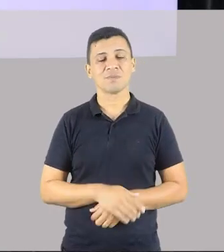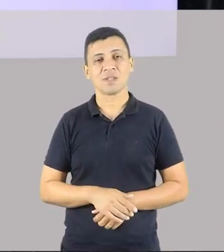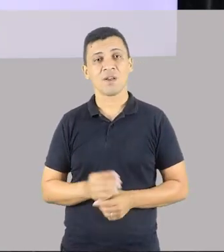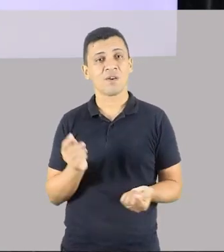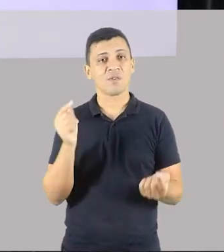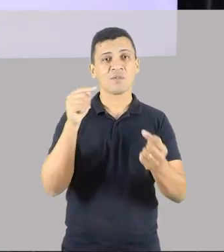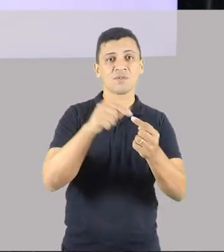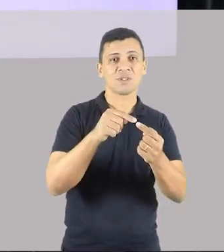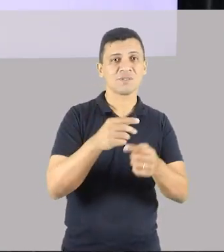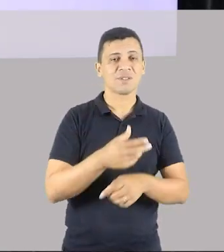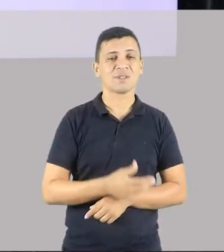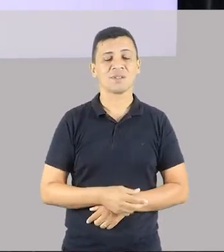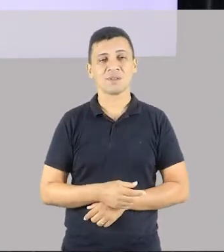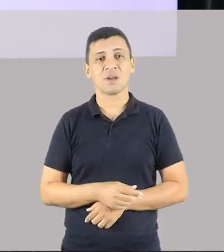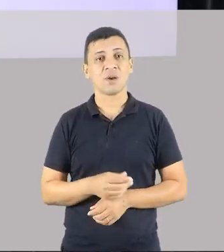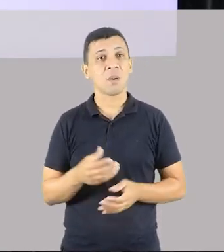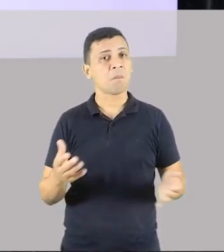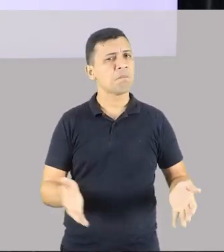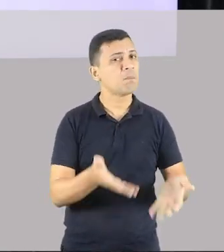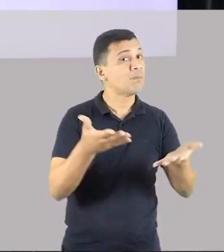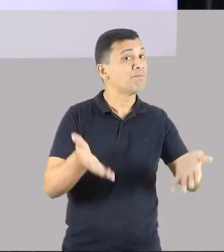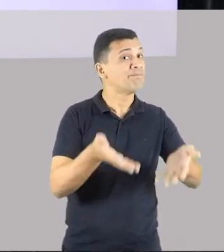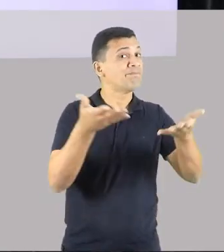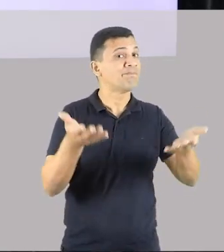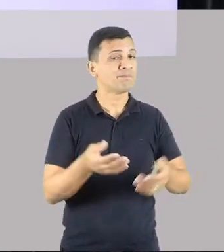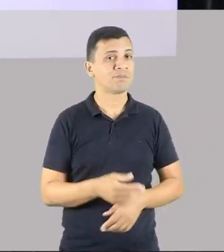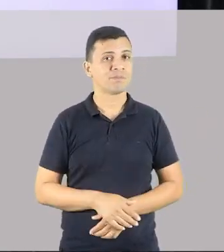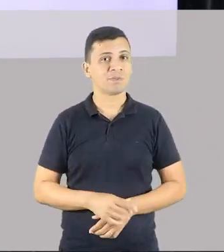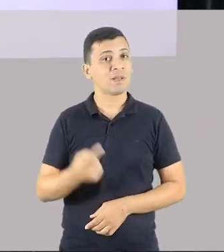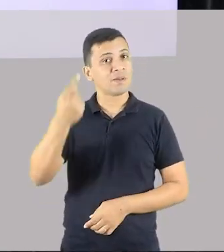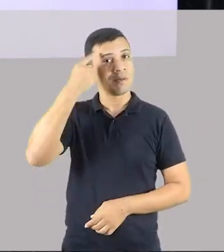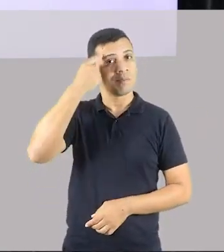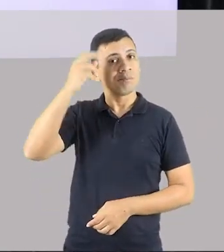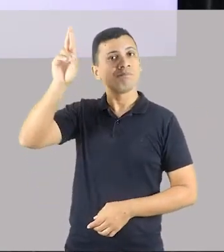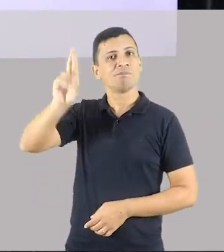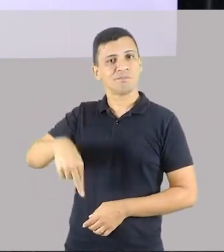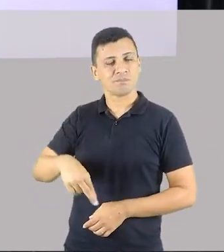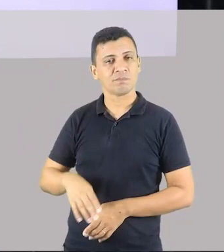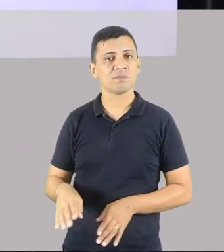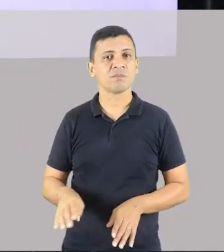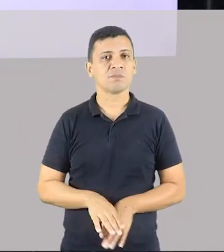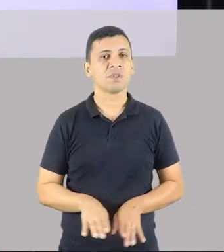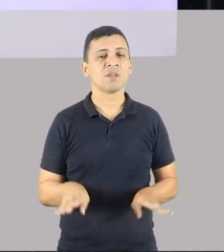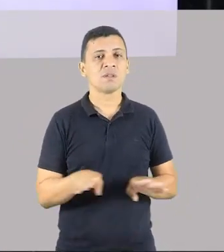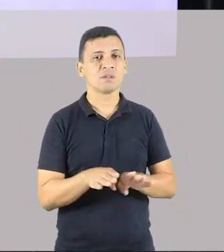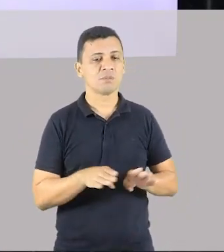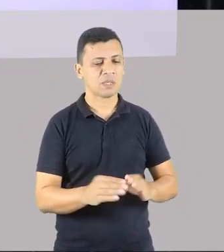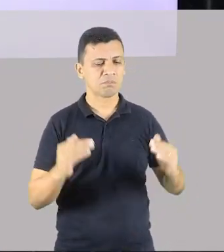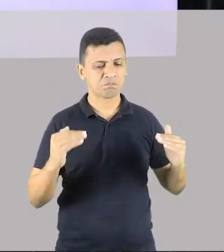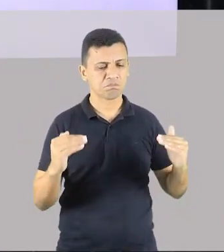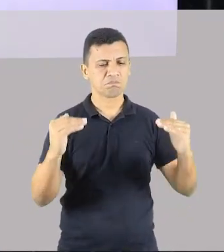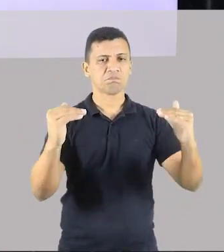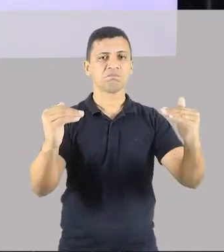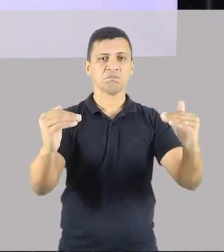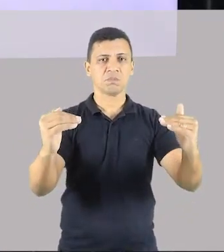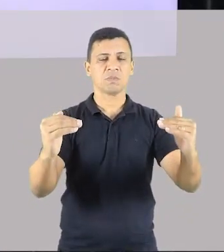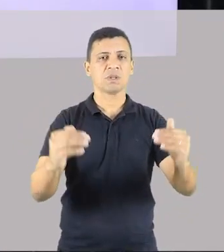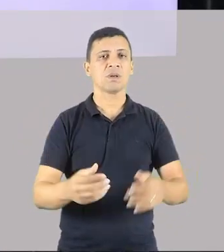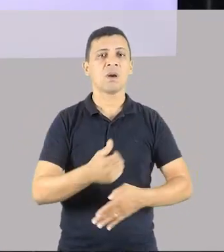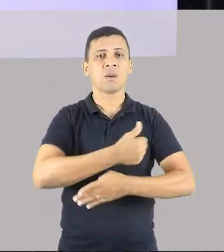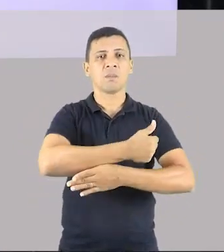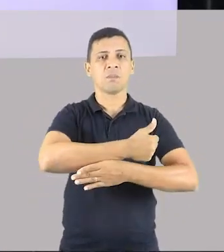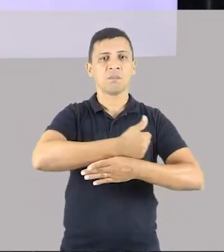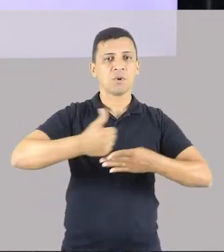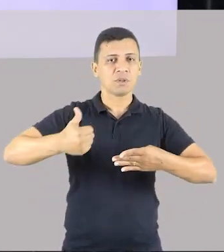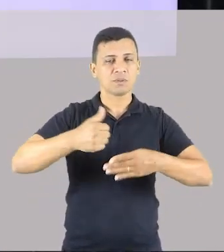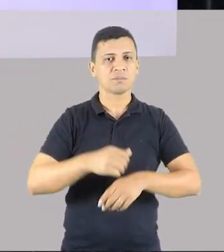a finalidade, a motivação, a razoabilidade, a proporcionalidade, a